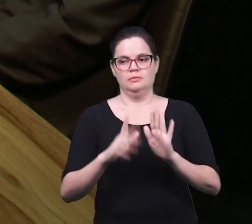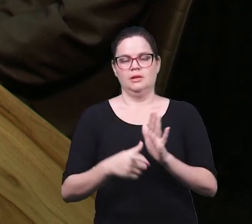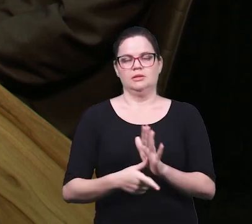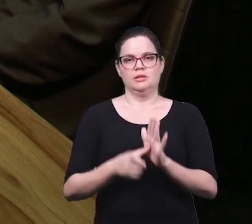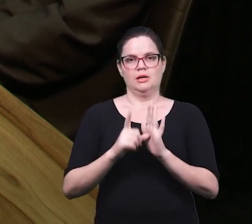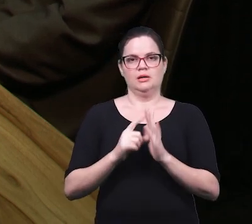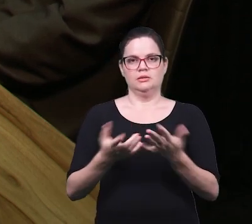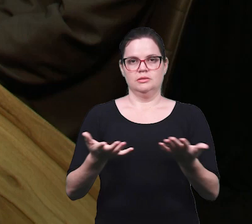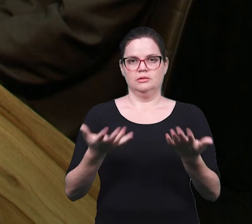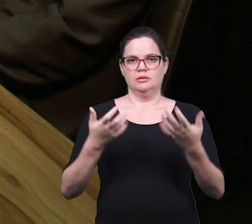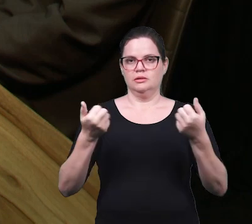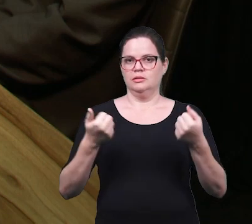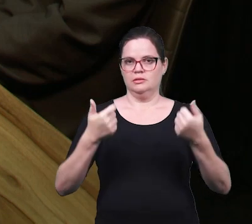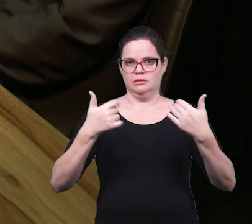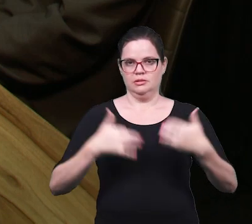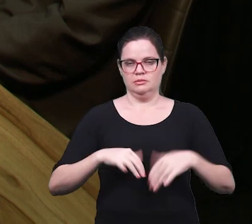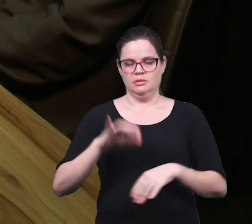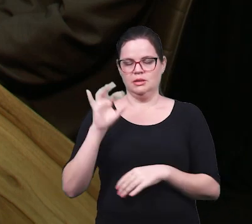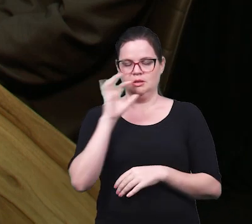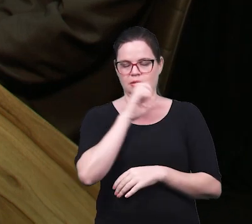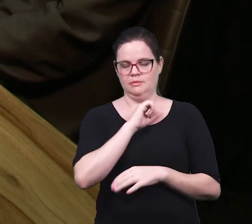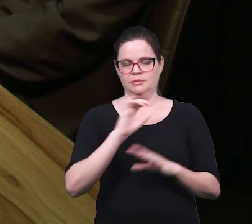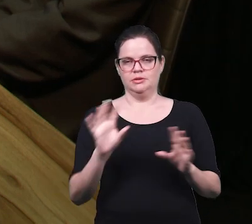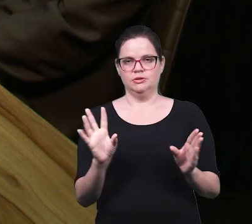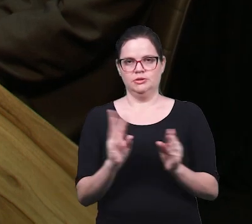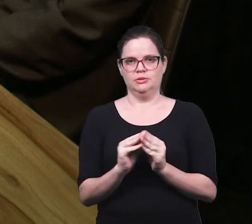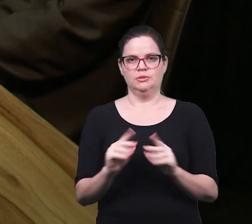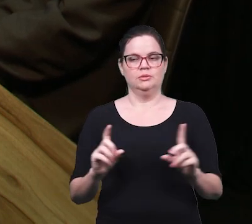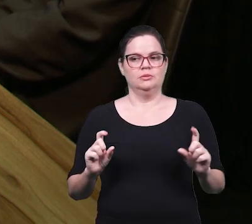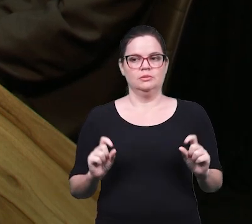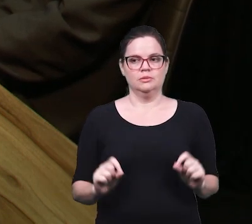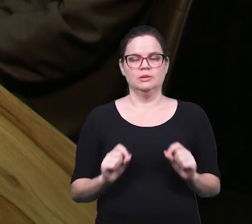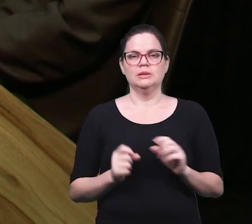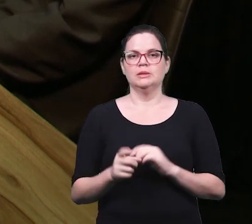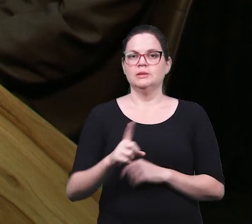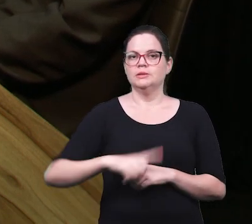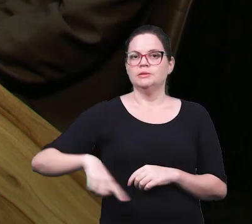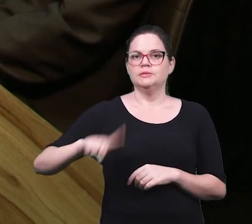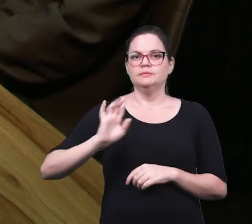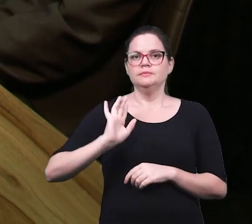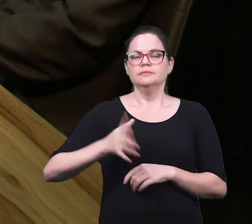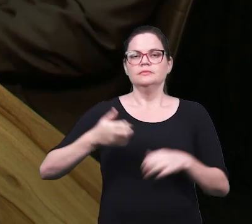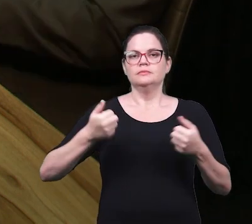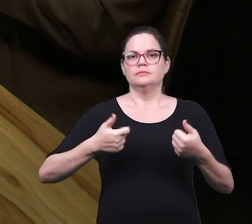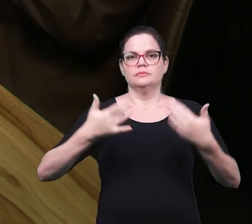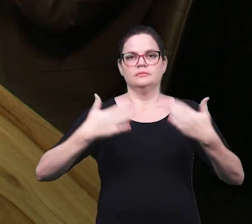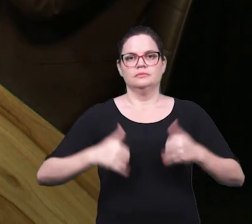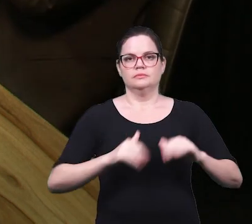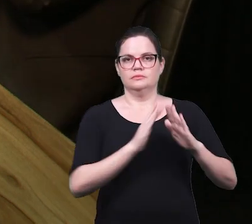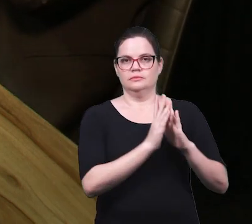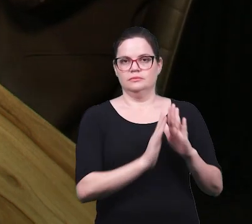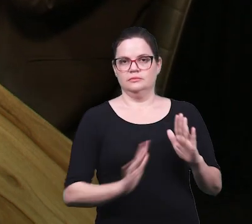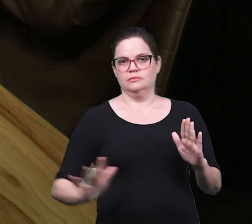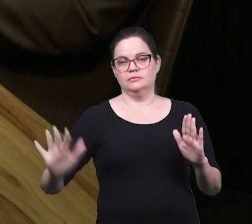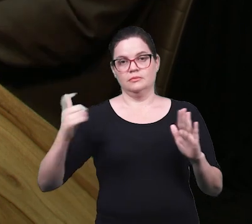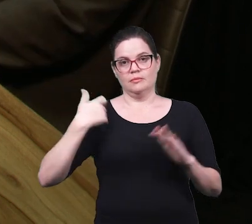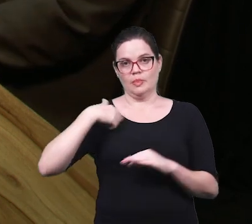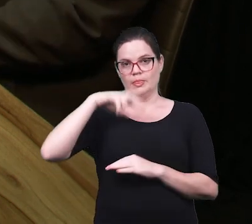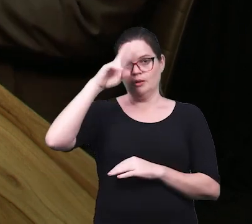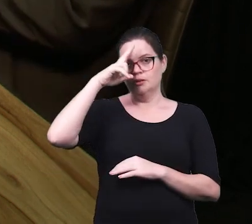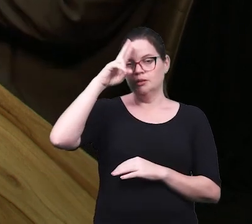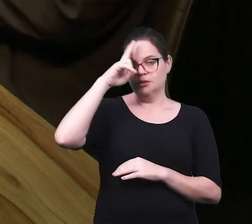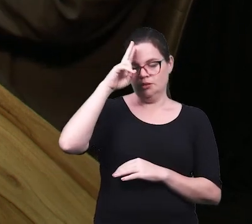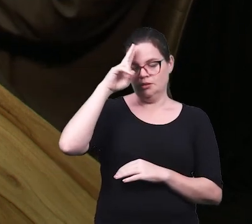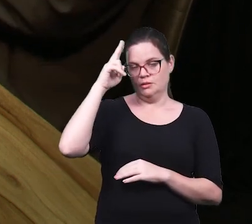de fazer aqui um paralelo e À vontade. abrir um parênteses, porque nós falamos aqui toda uma trajetória da história de José. E